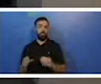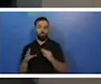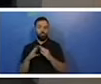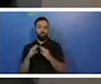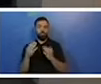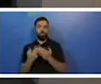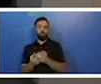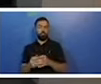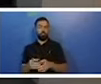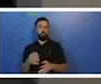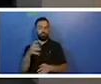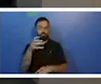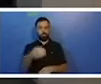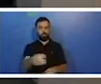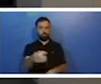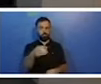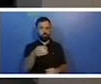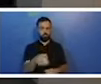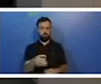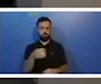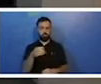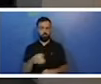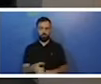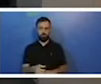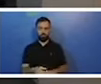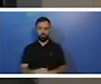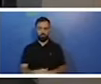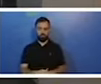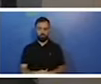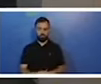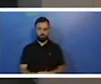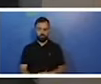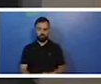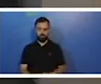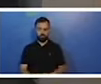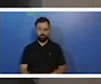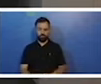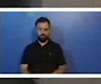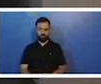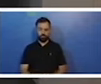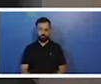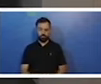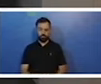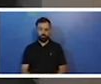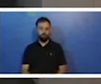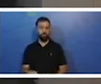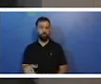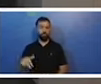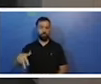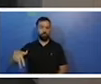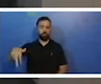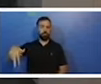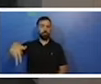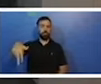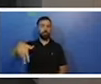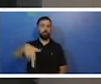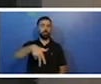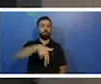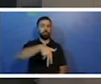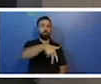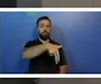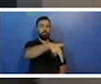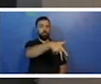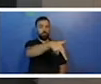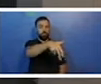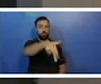na escola a gente coloca aqueles cones aí tem que passar entre ele então vamos começar aqui ó vou começar a tia eu vou passar entre eles batendo